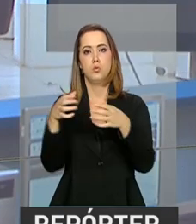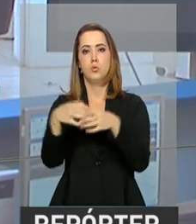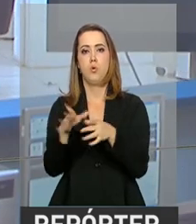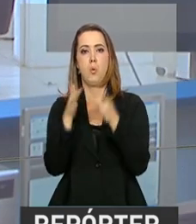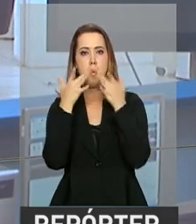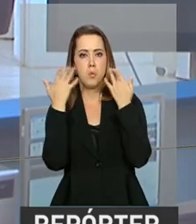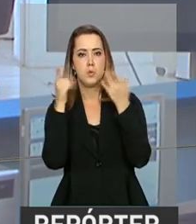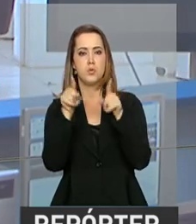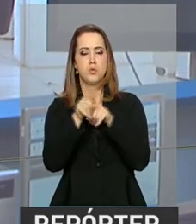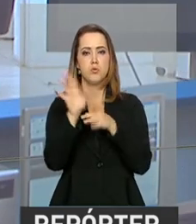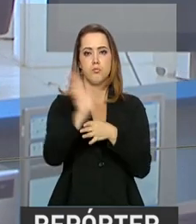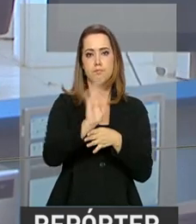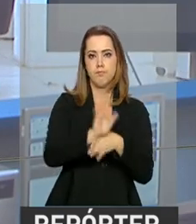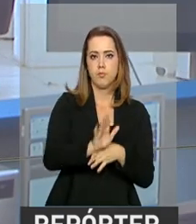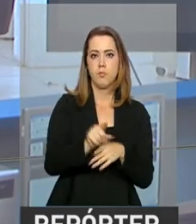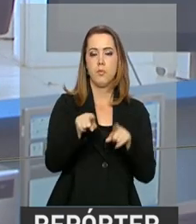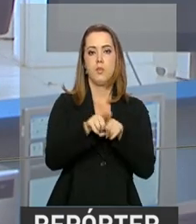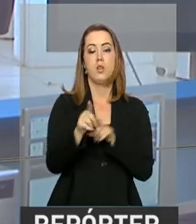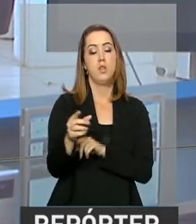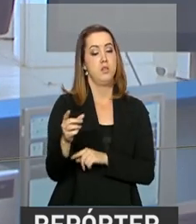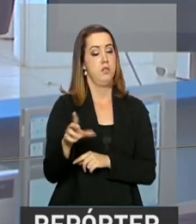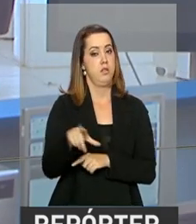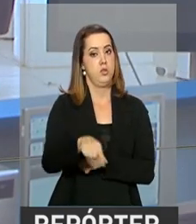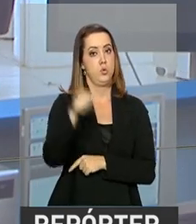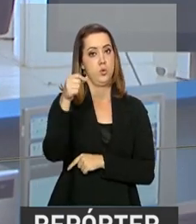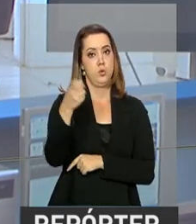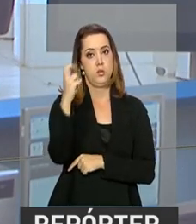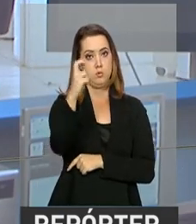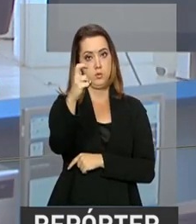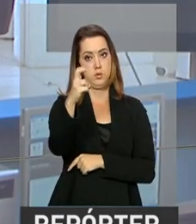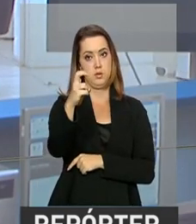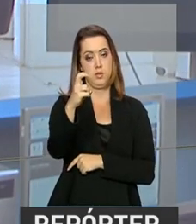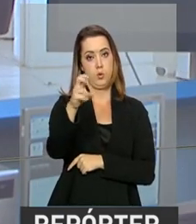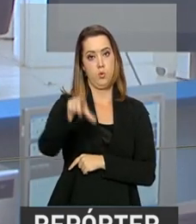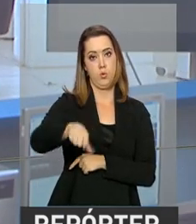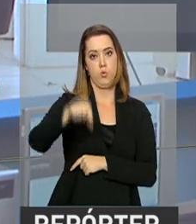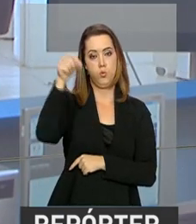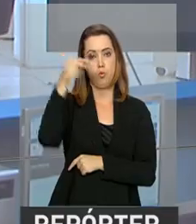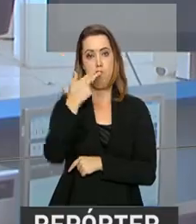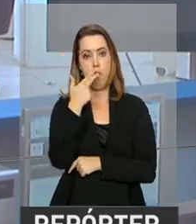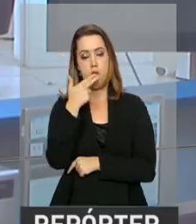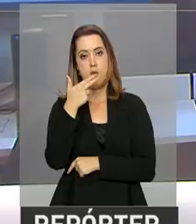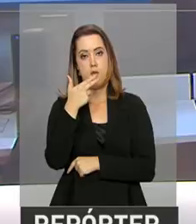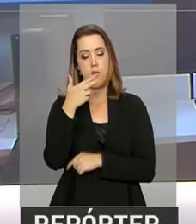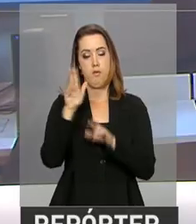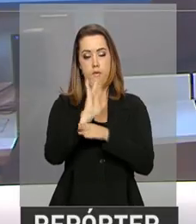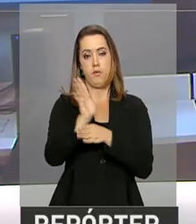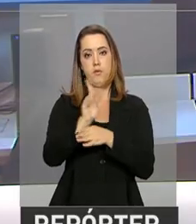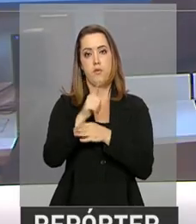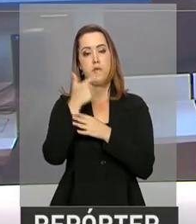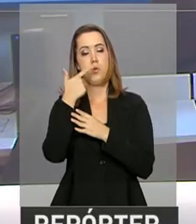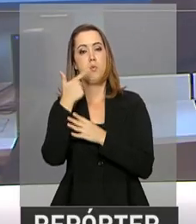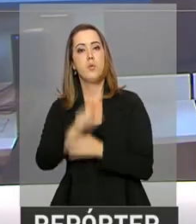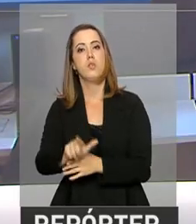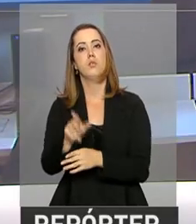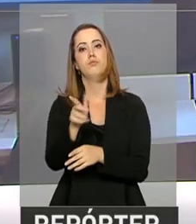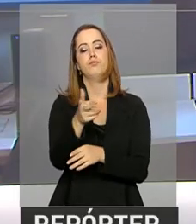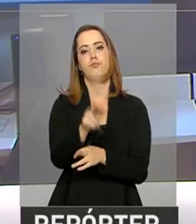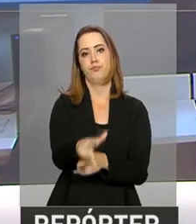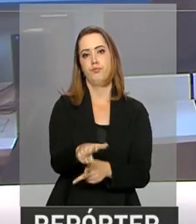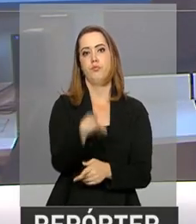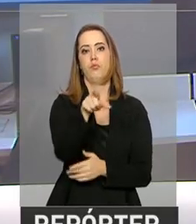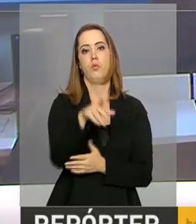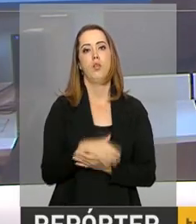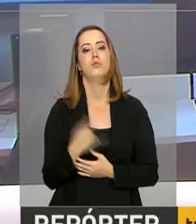serão escolhidos os cinco indicados ao prêmio de melhor língua filme em língua estrangeira nós ficamos por aqui